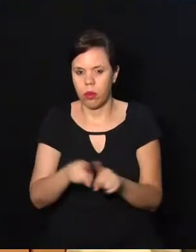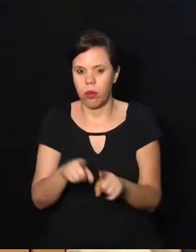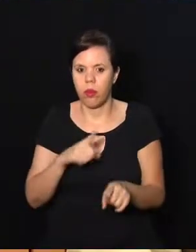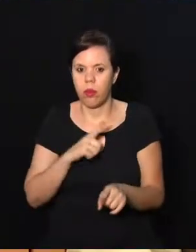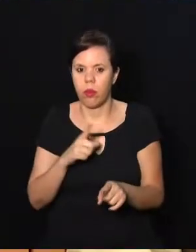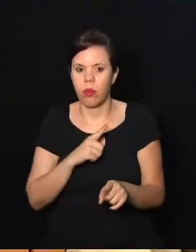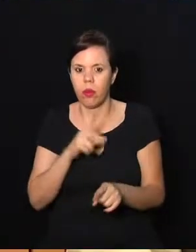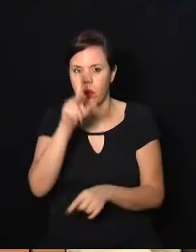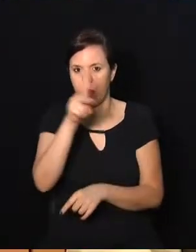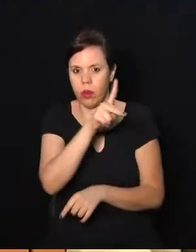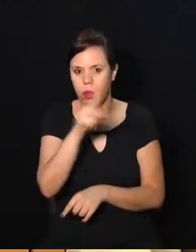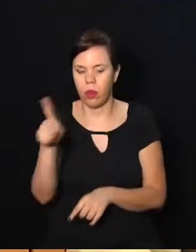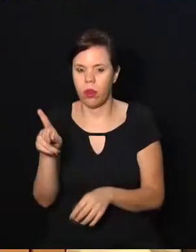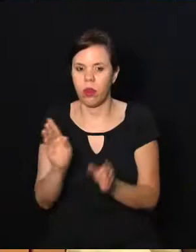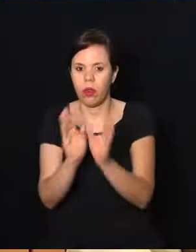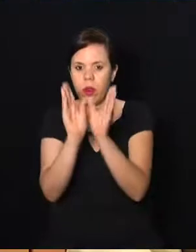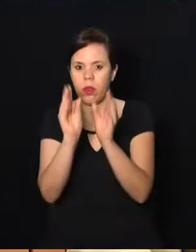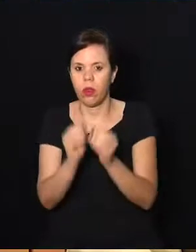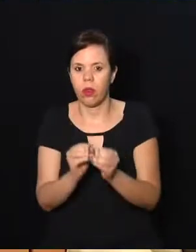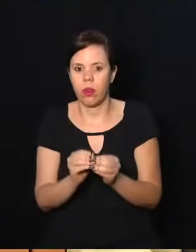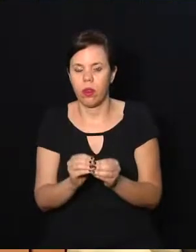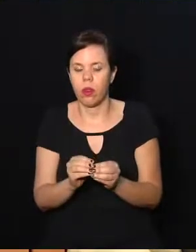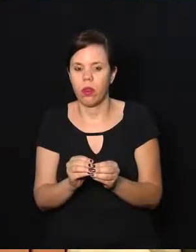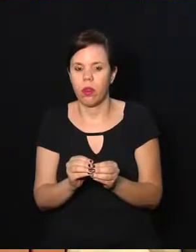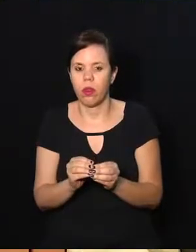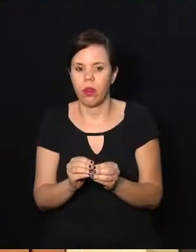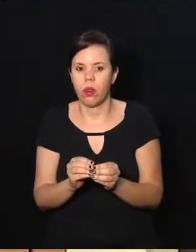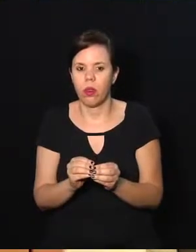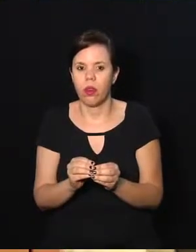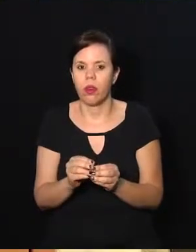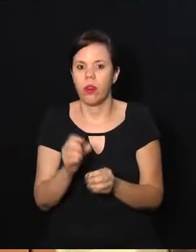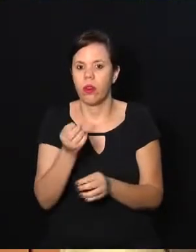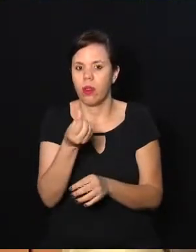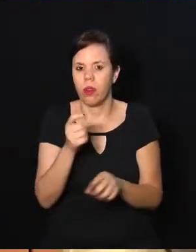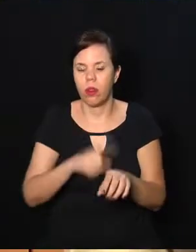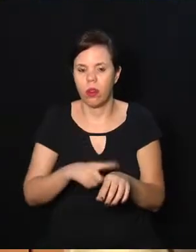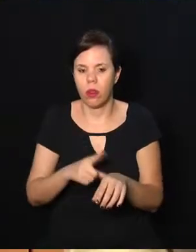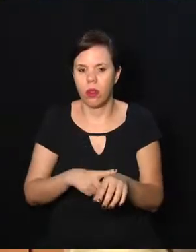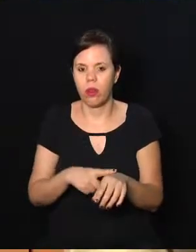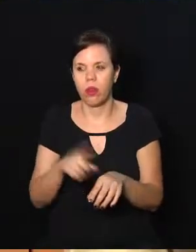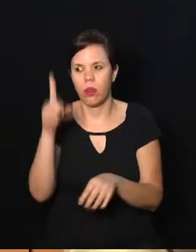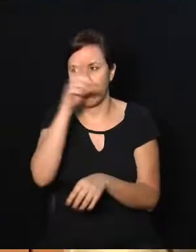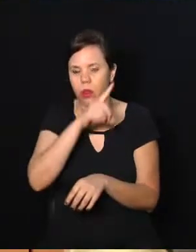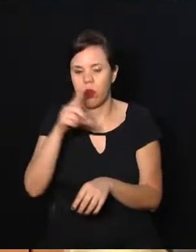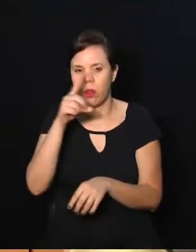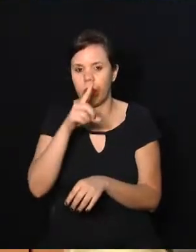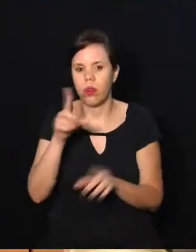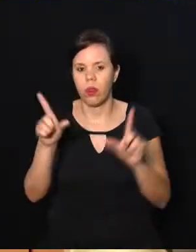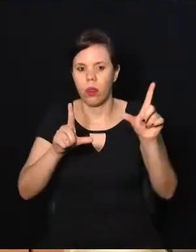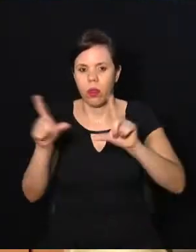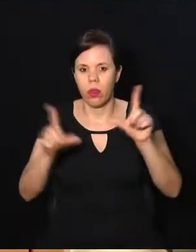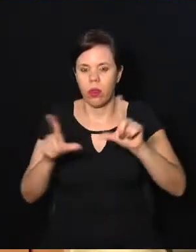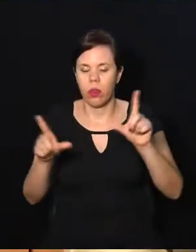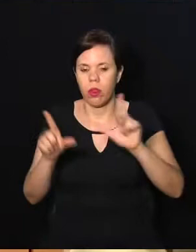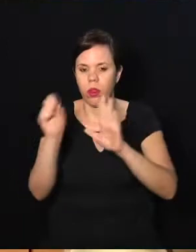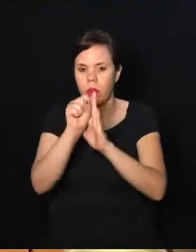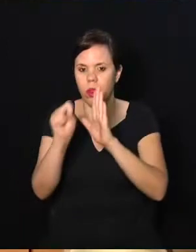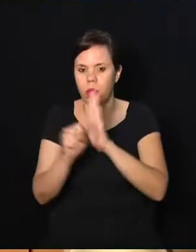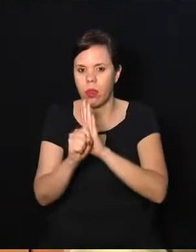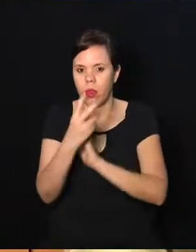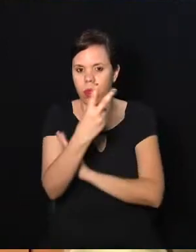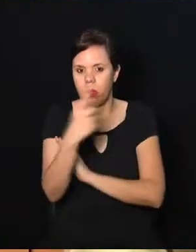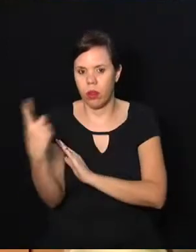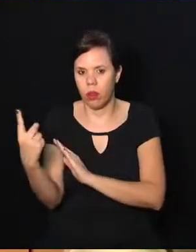missa das 16 horas na TV Século XXI, no domingo, que também será